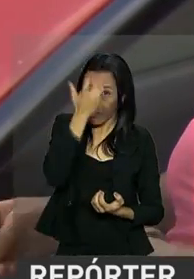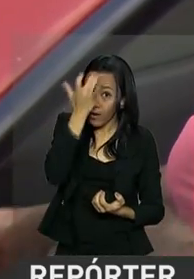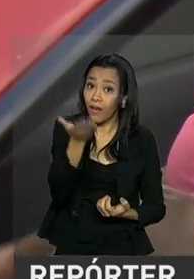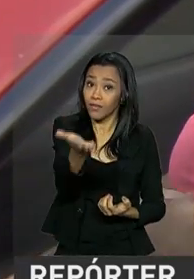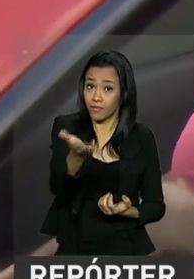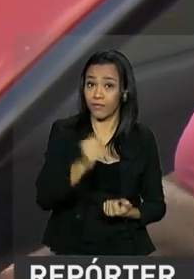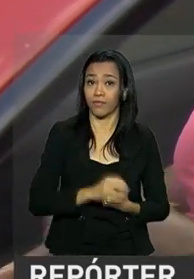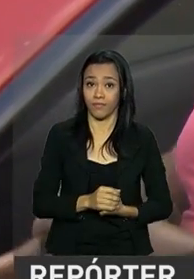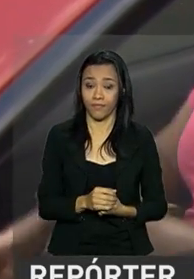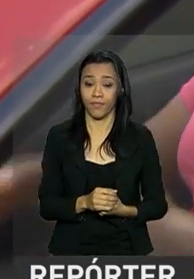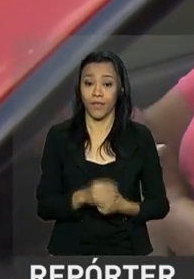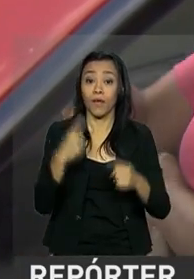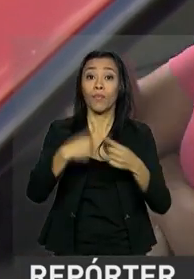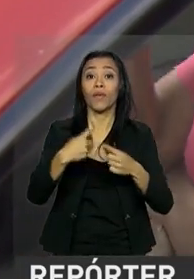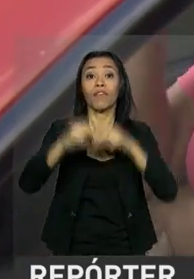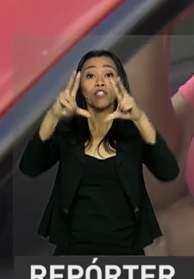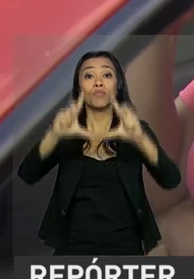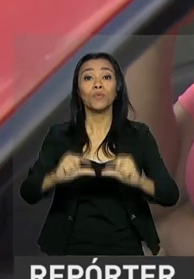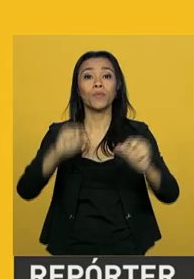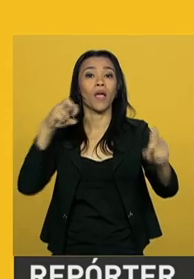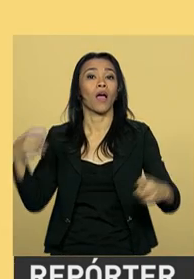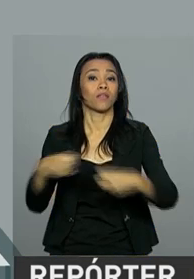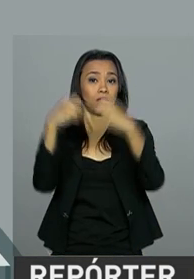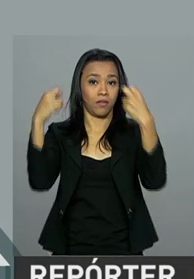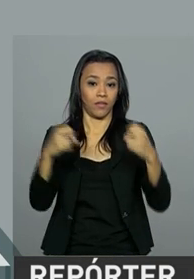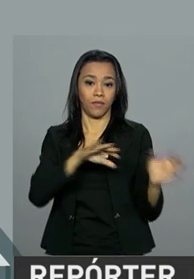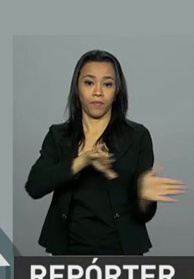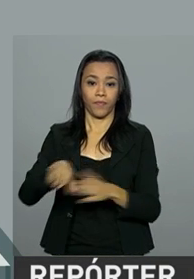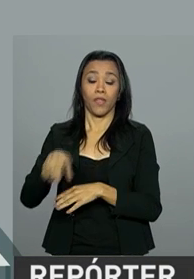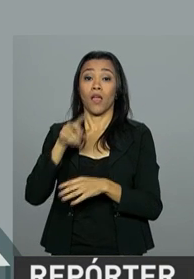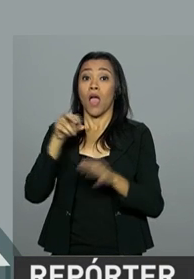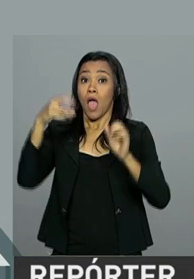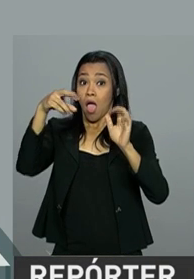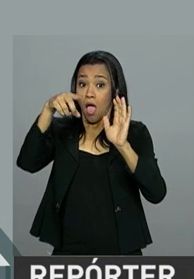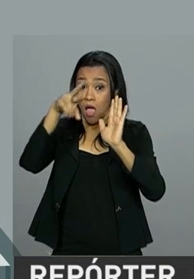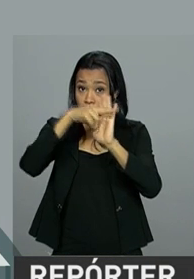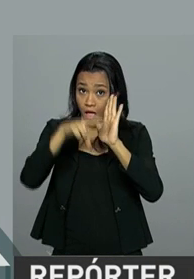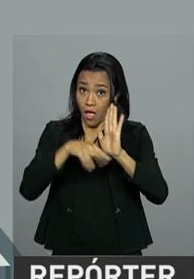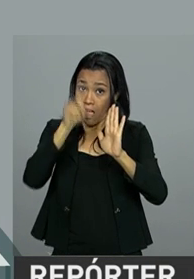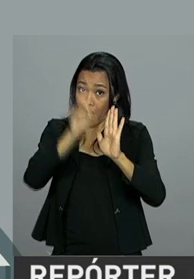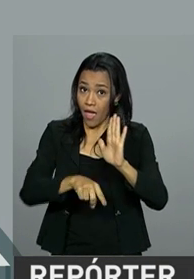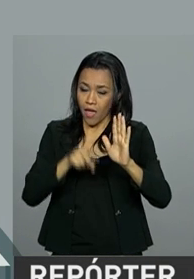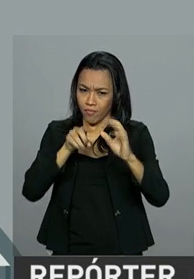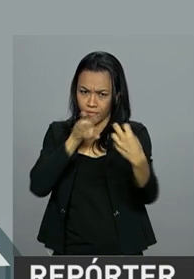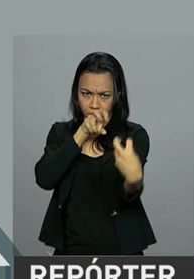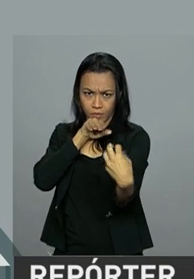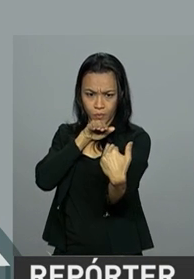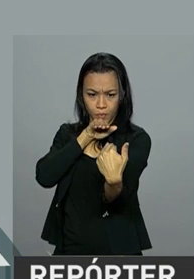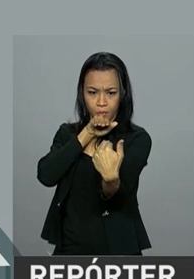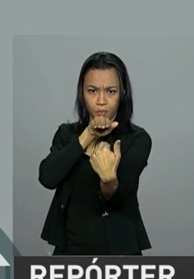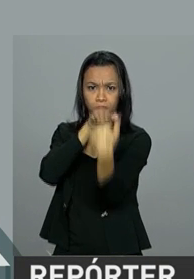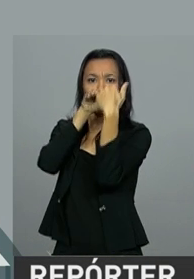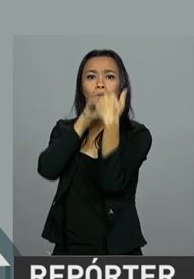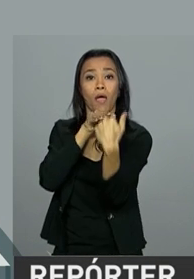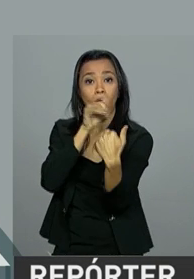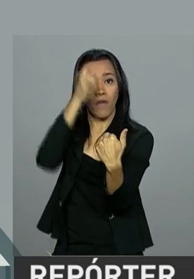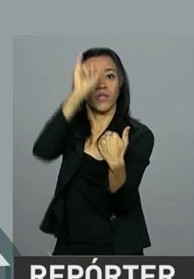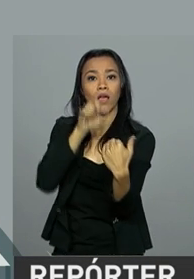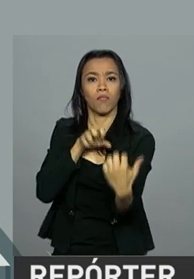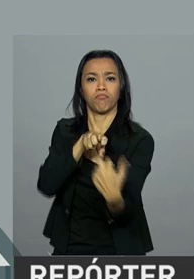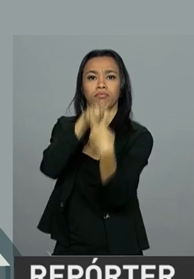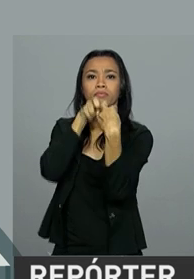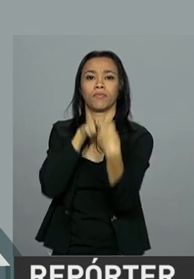né E vai diminuir muito os acidentes a medida é para diminuir os acidentes frontais Segundo a polícia rodoviária